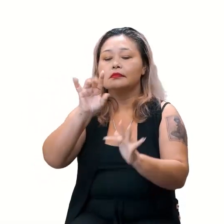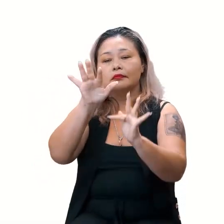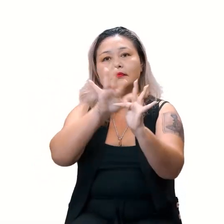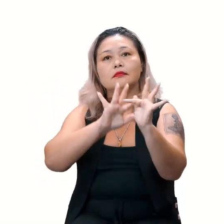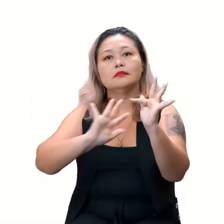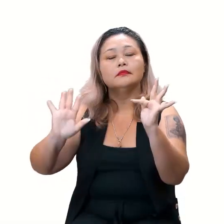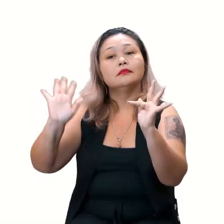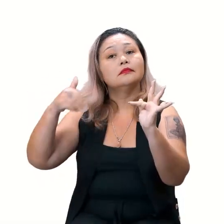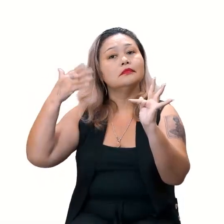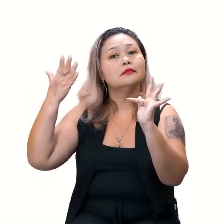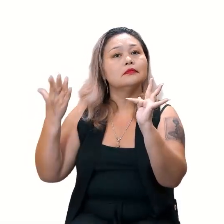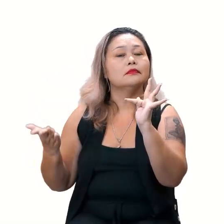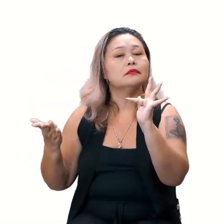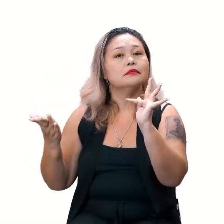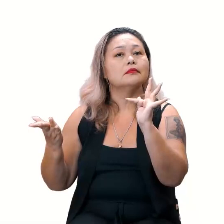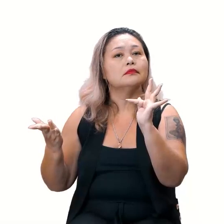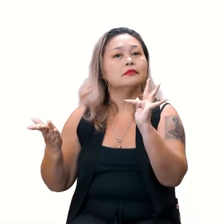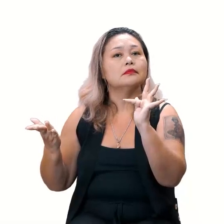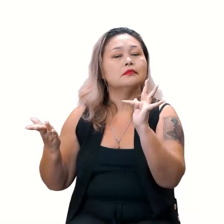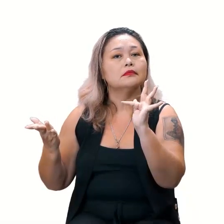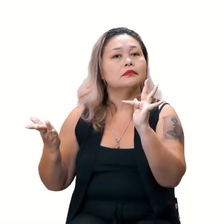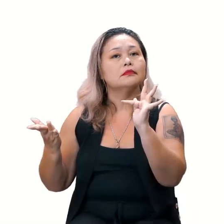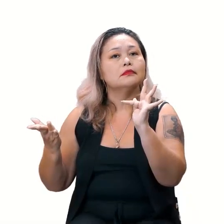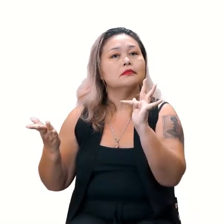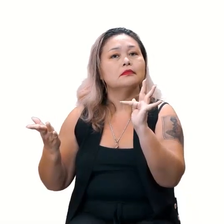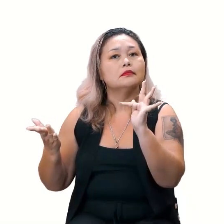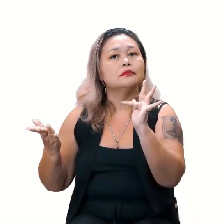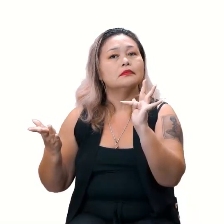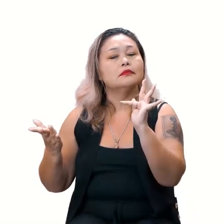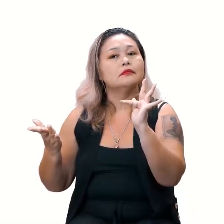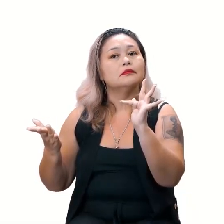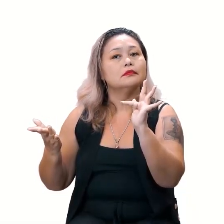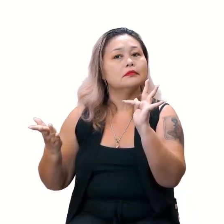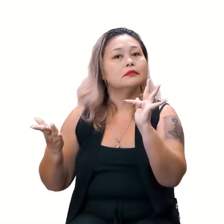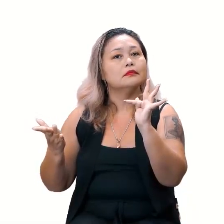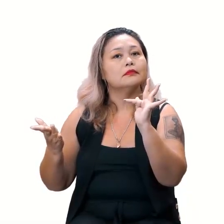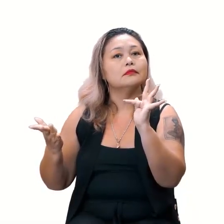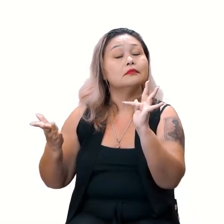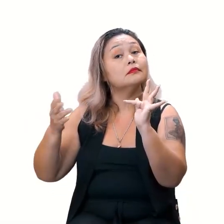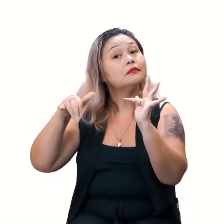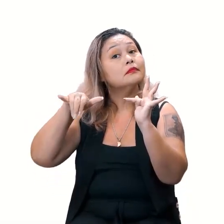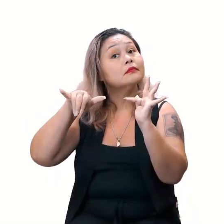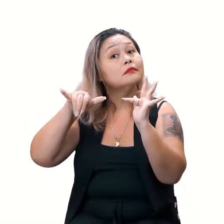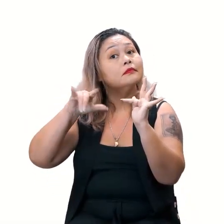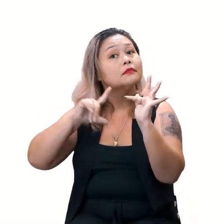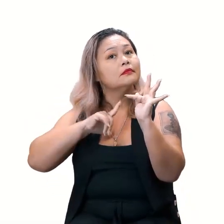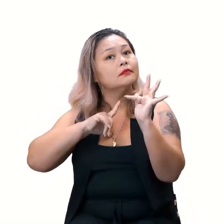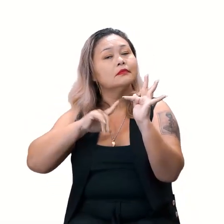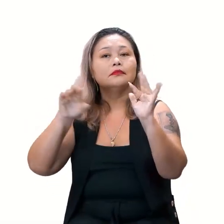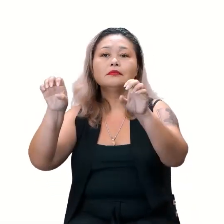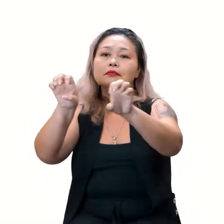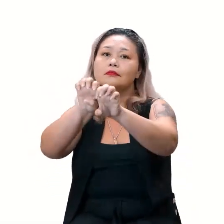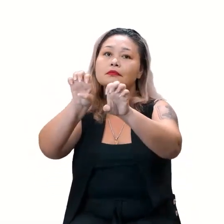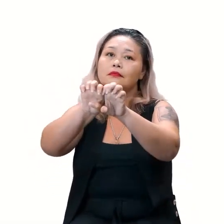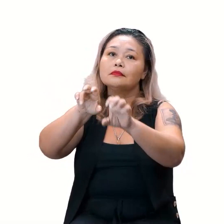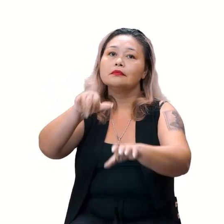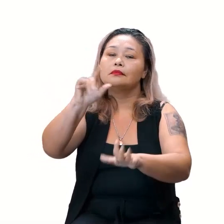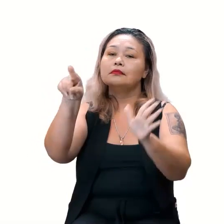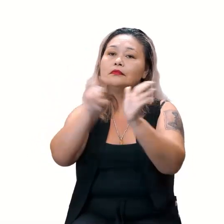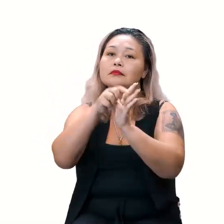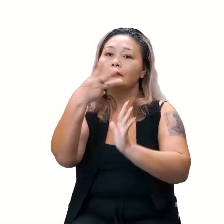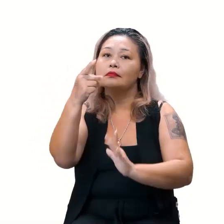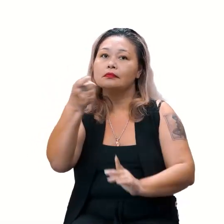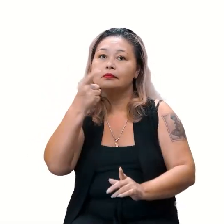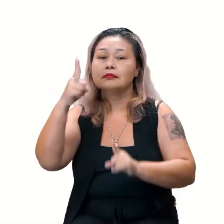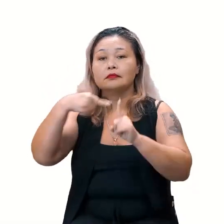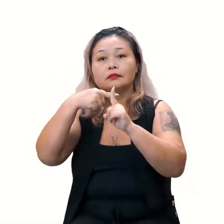a seguir. Uhum. Determinar a raiz da função a seguir é, eu tenho uma equação, y é igual a menos 3x